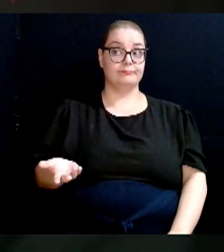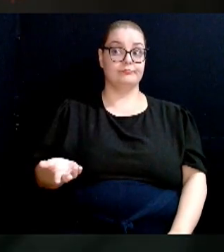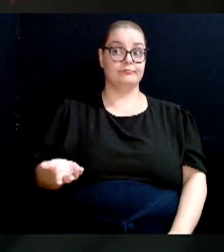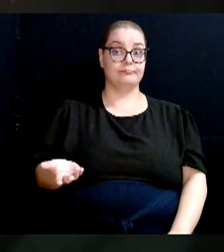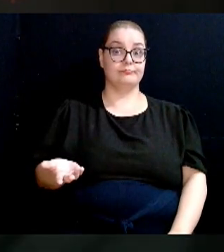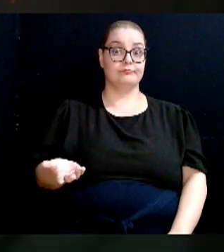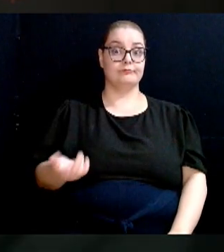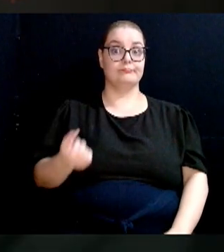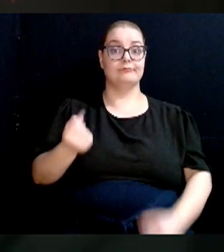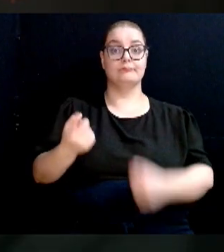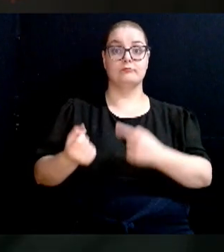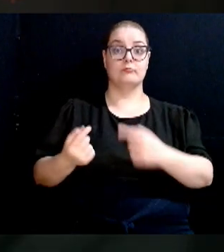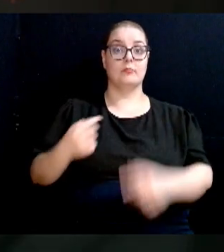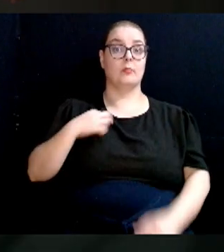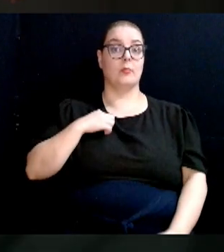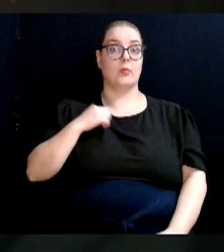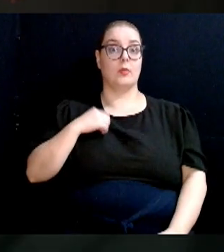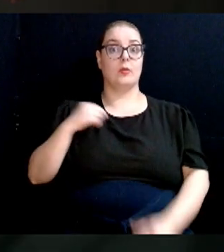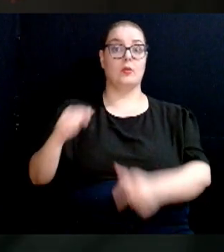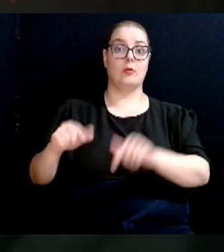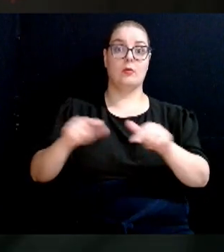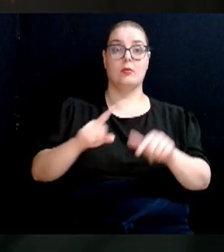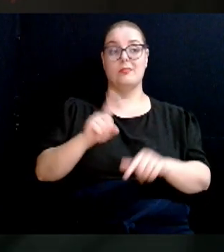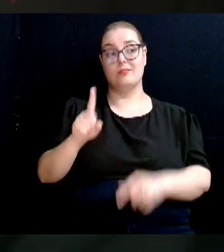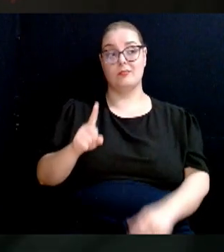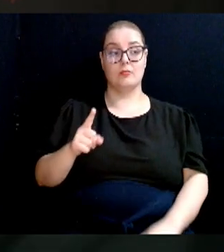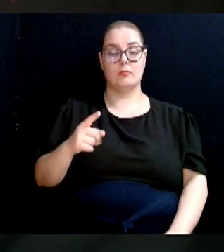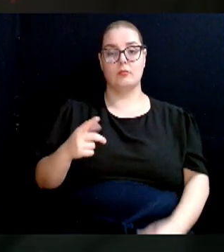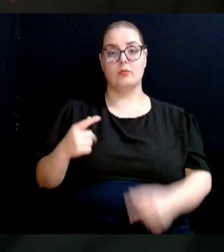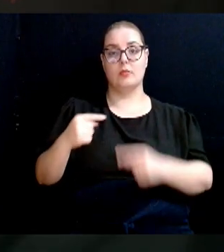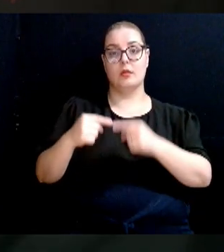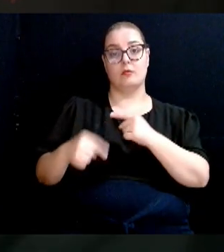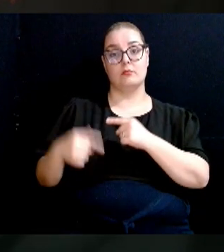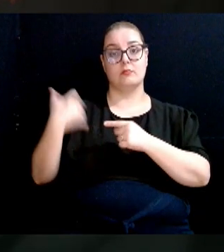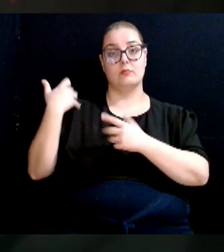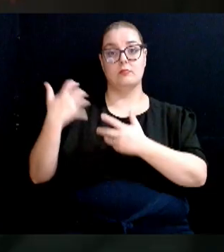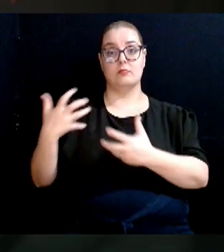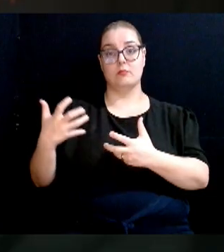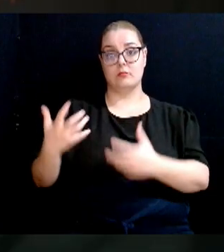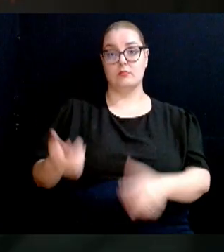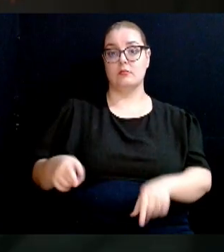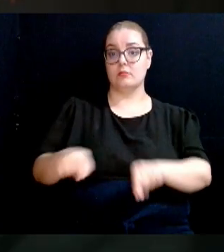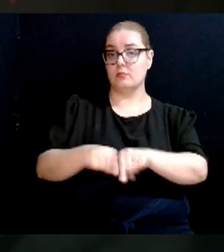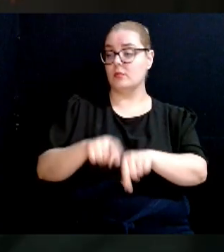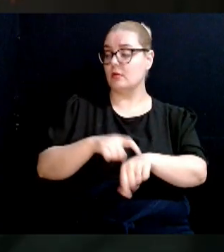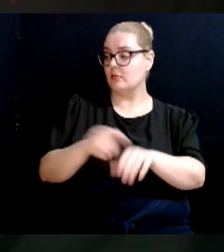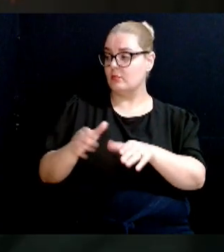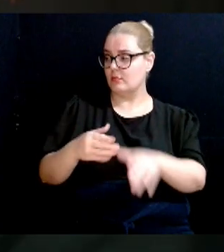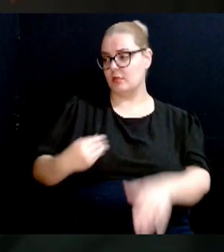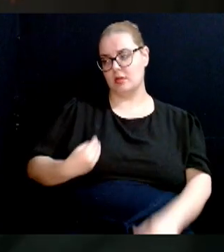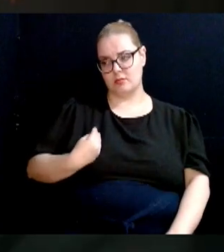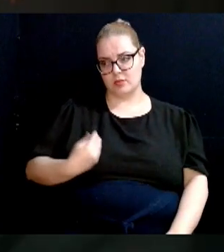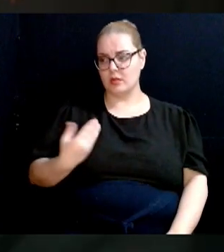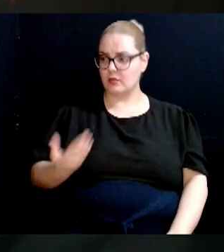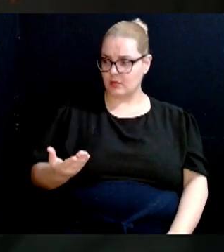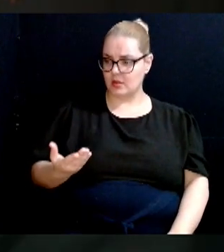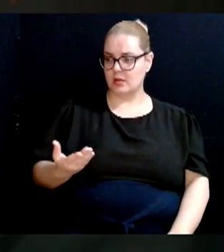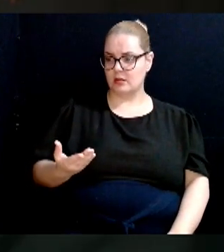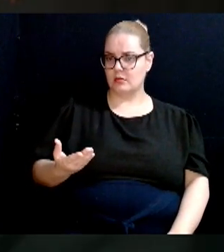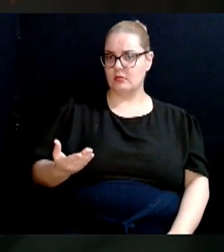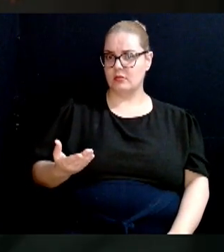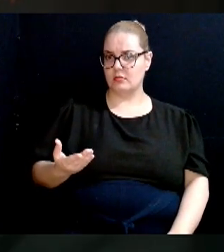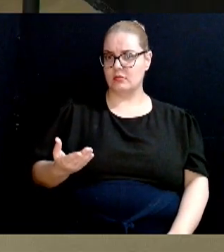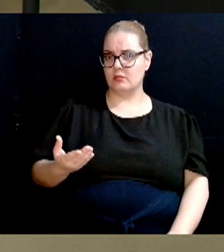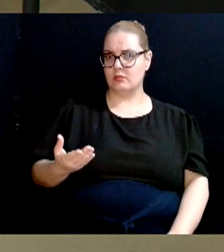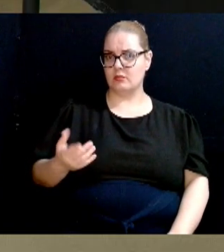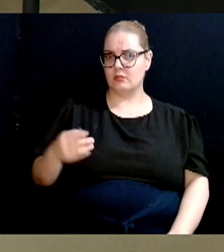roupas, lugares não são mais para a idade dela. De repente, também faz parte da fase da vida que a gente está vivendo, Marcela. Pode